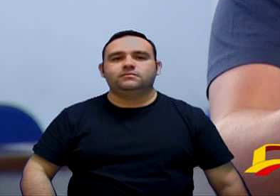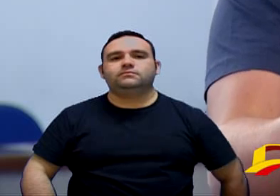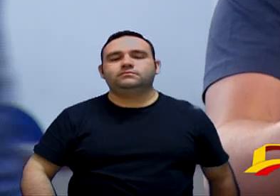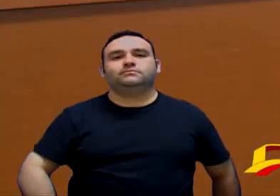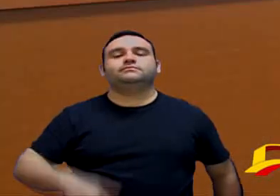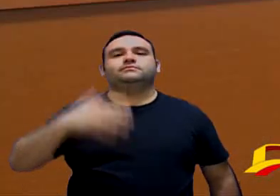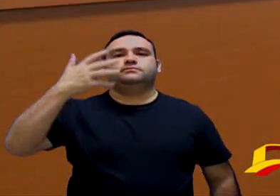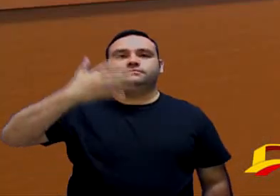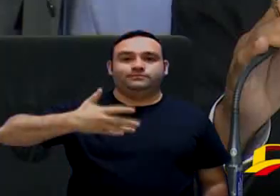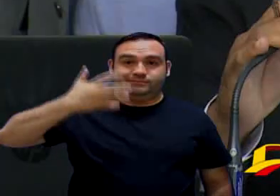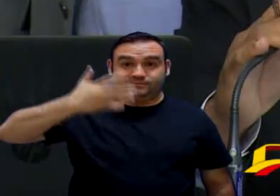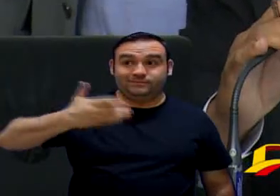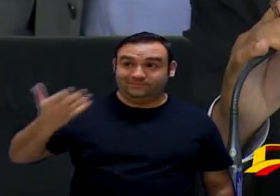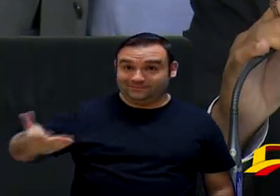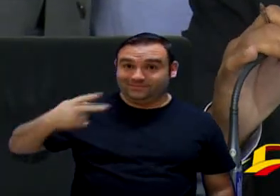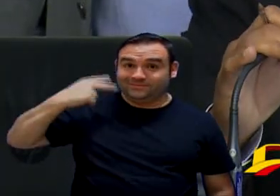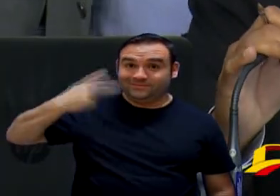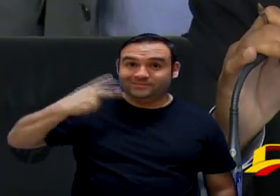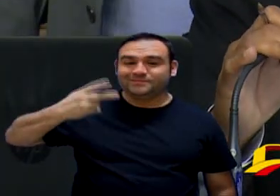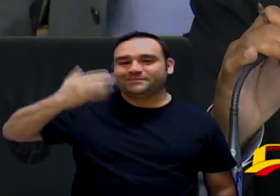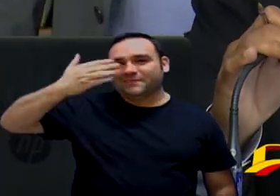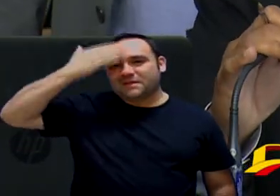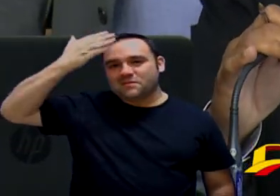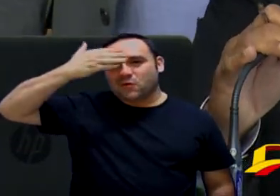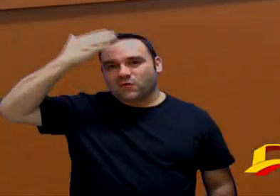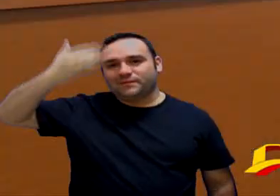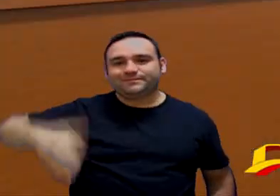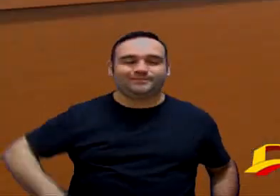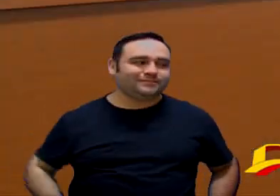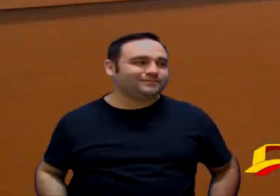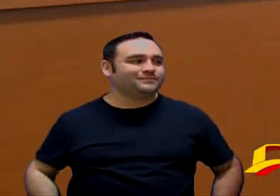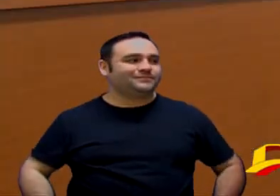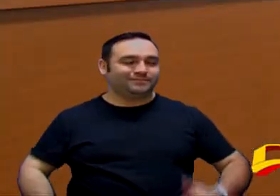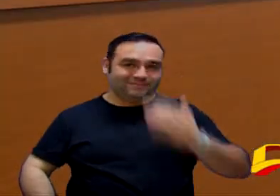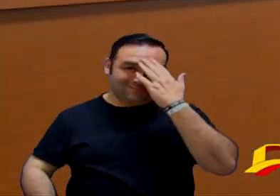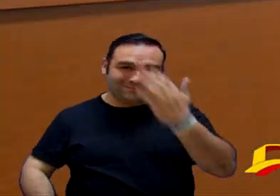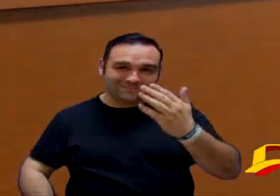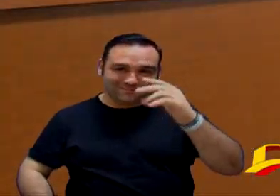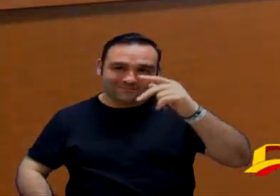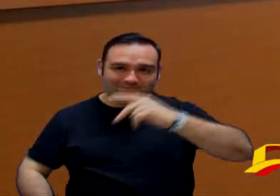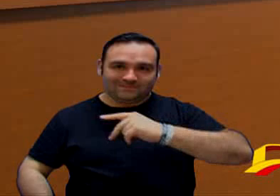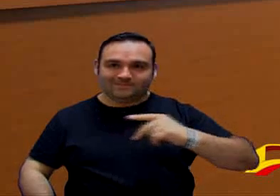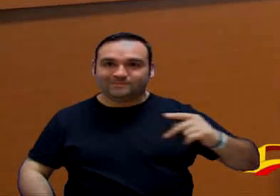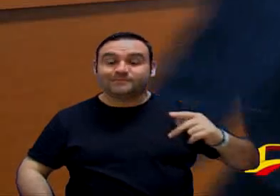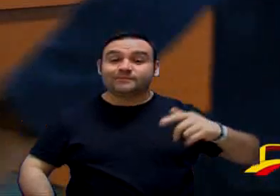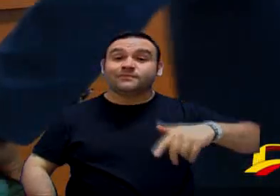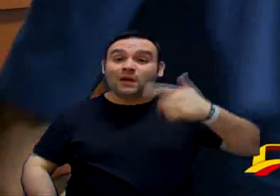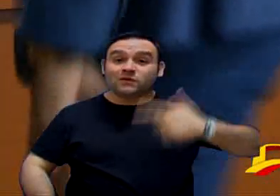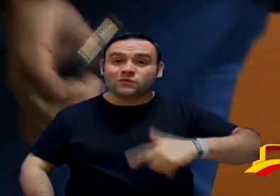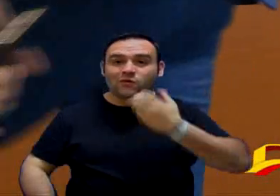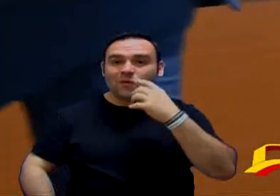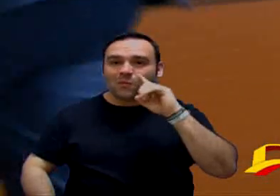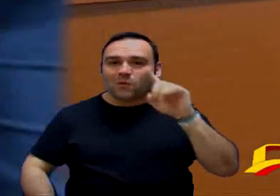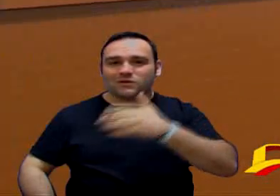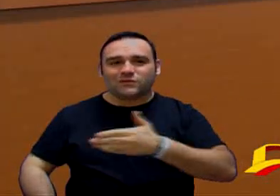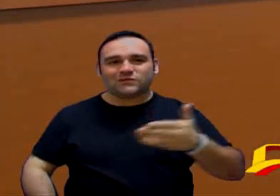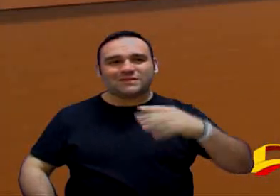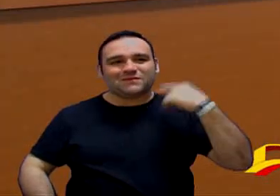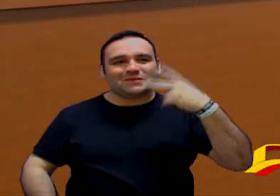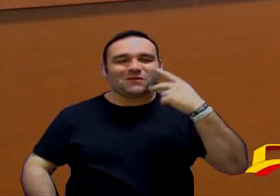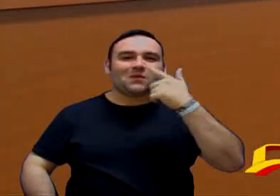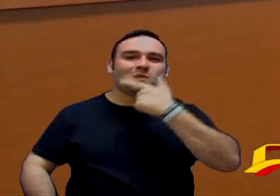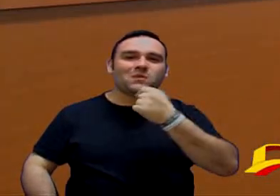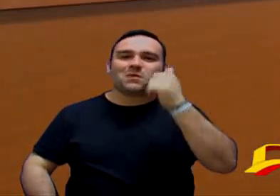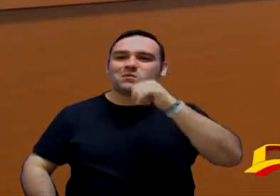com a palavra Vereador Obrigado Presidente mais uma vez Bom dia a todos nobres vereadores